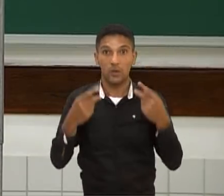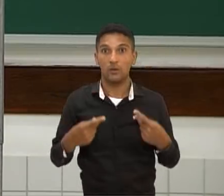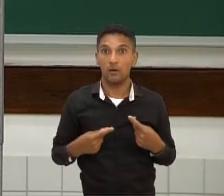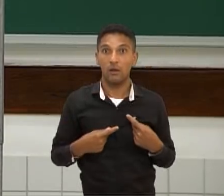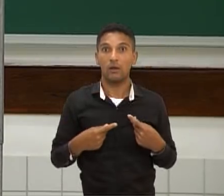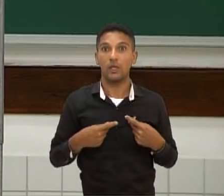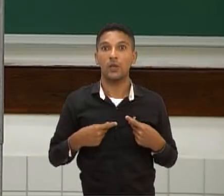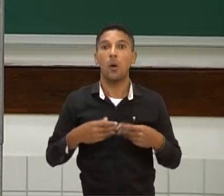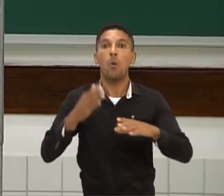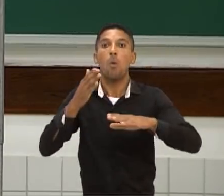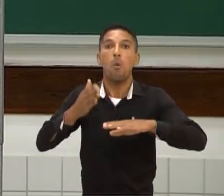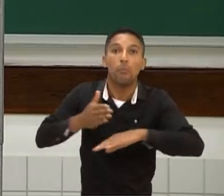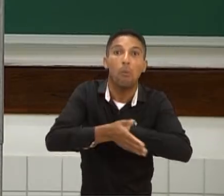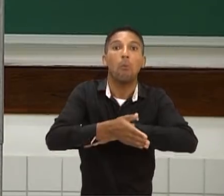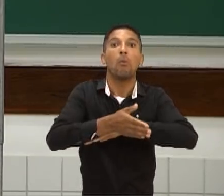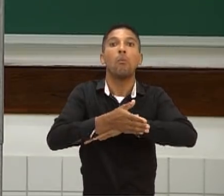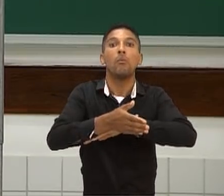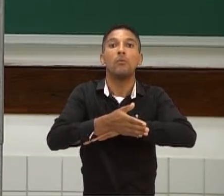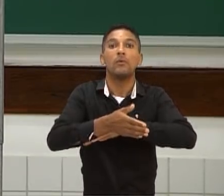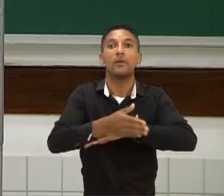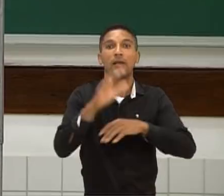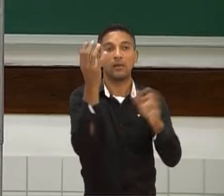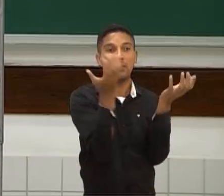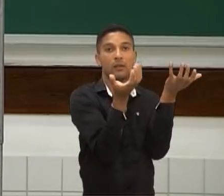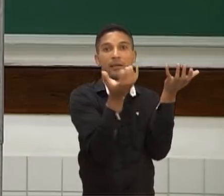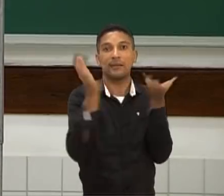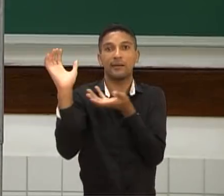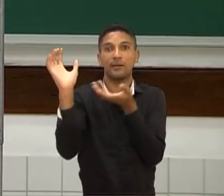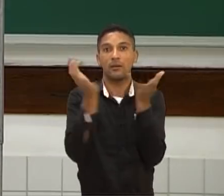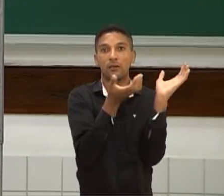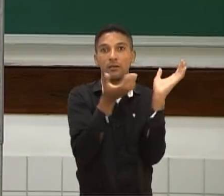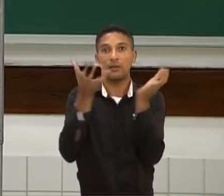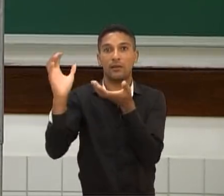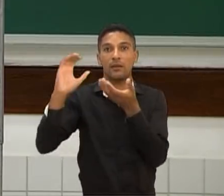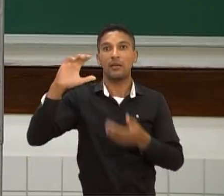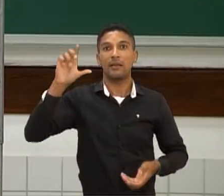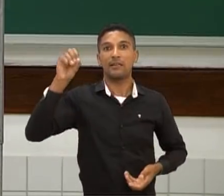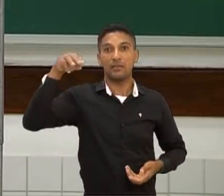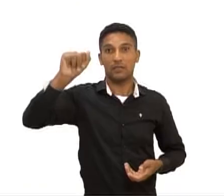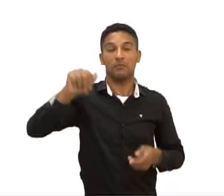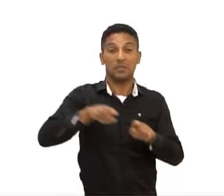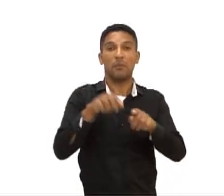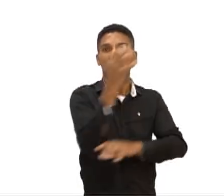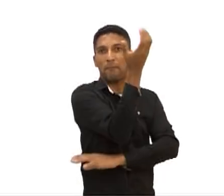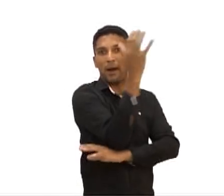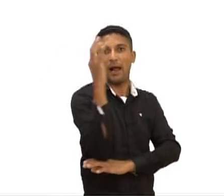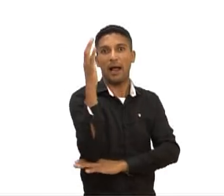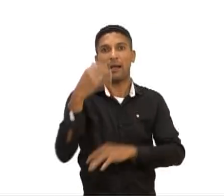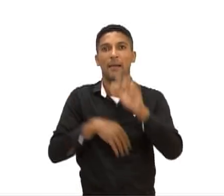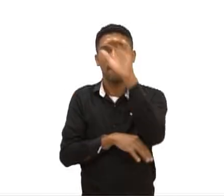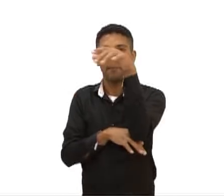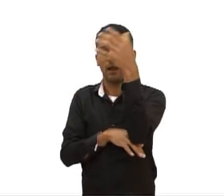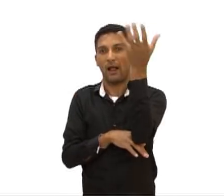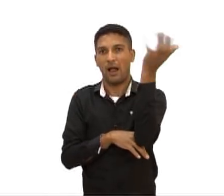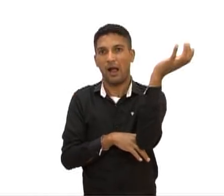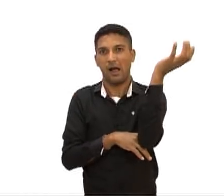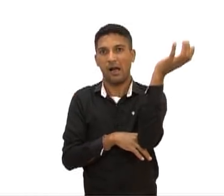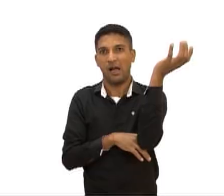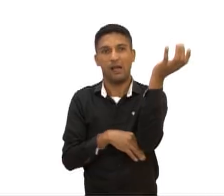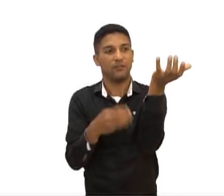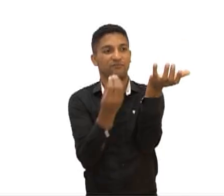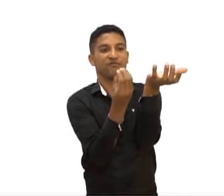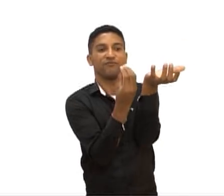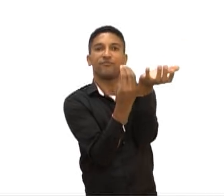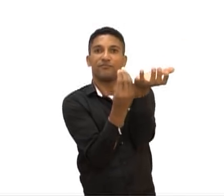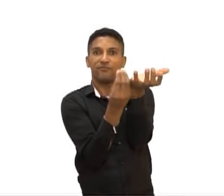homem interfere no clima, se é que isso é possível de acontecer. Então, como nós vamos trabalhar o Brasil hoje,